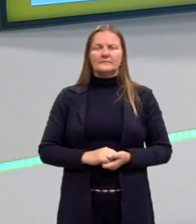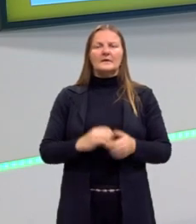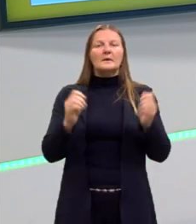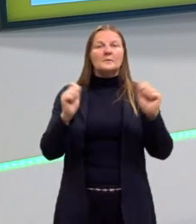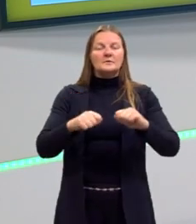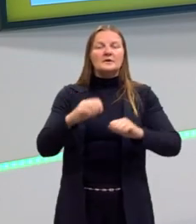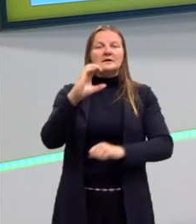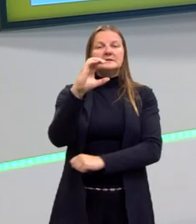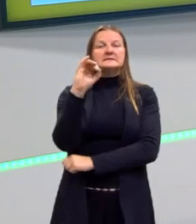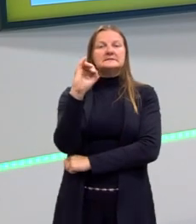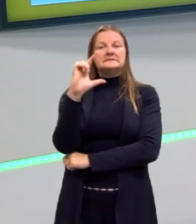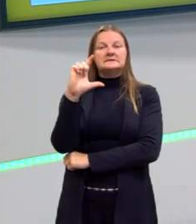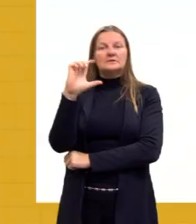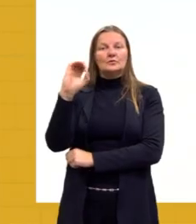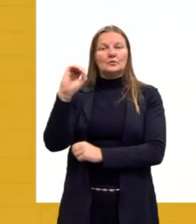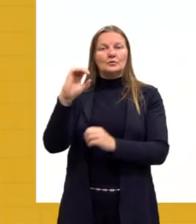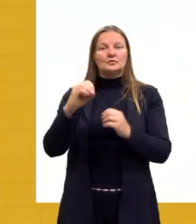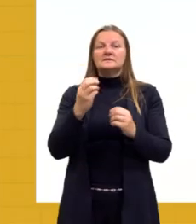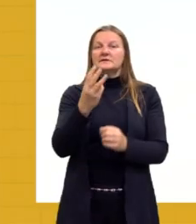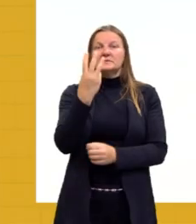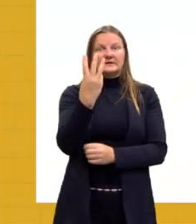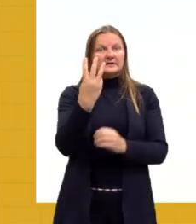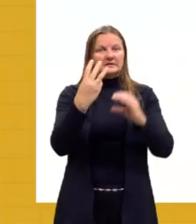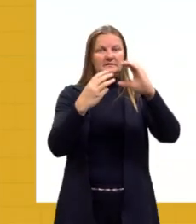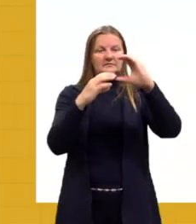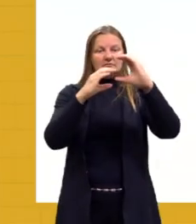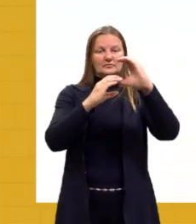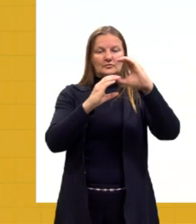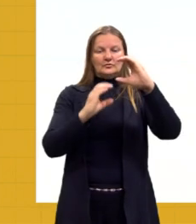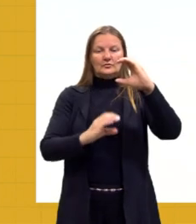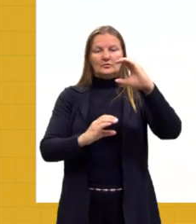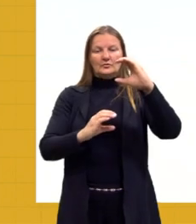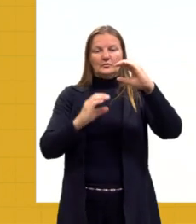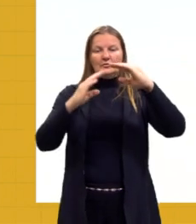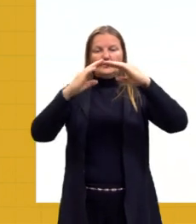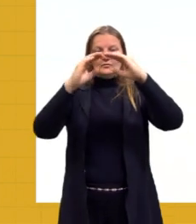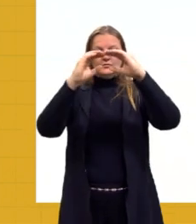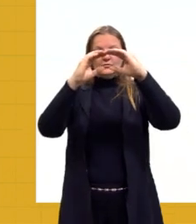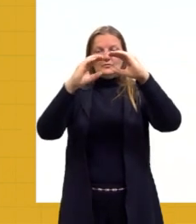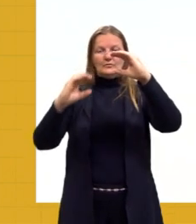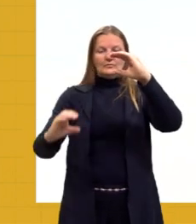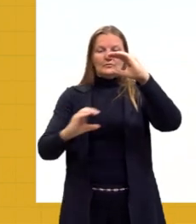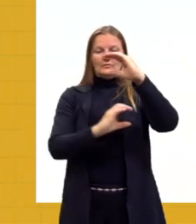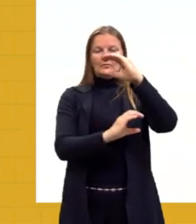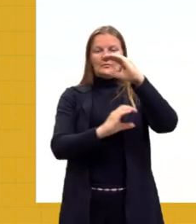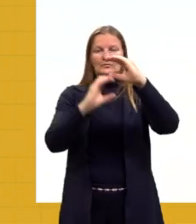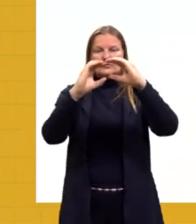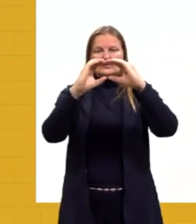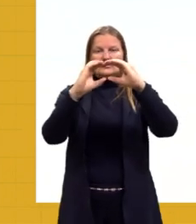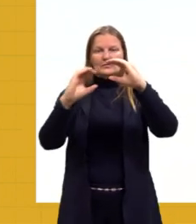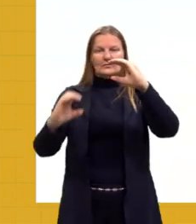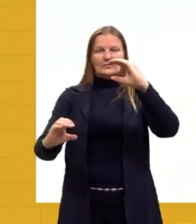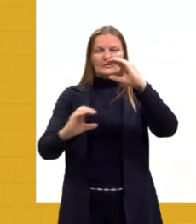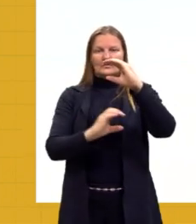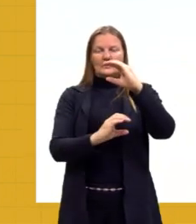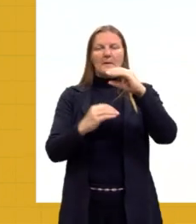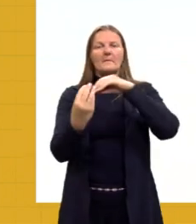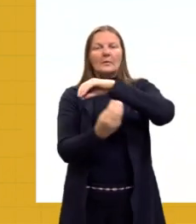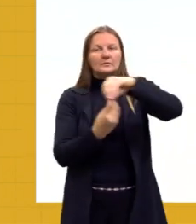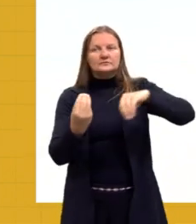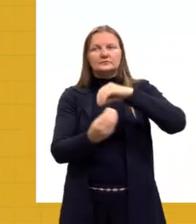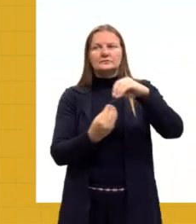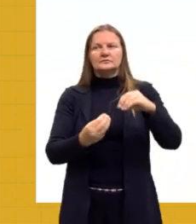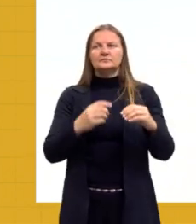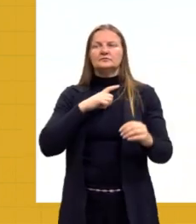ser considerado uma cadeia fechada são três átomos de carbono né como se tivesse um triângulo e ela pode ser mista